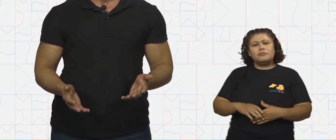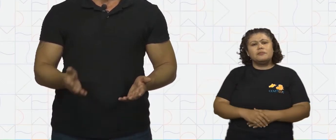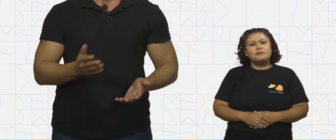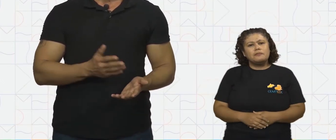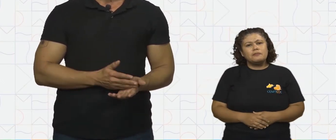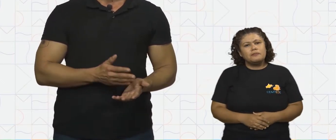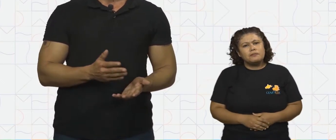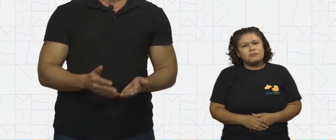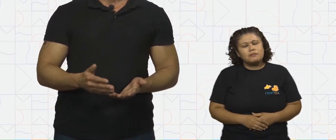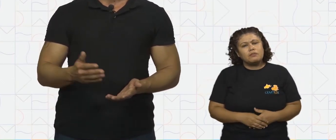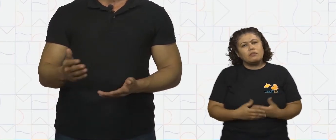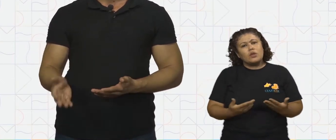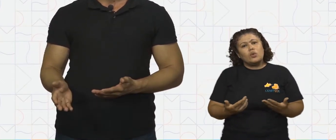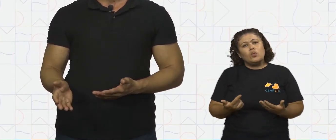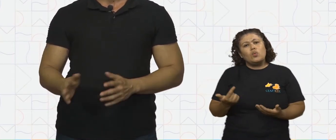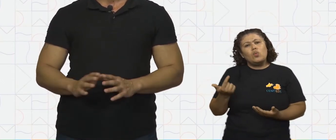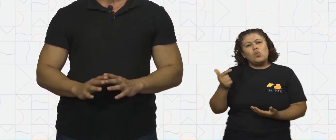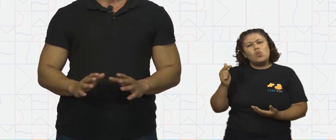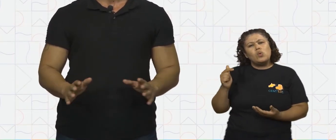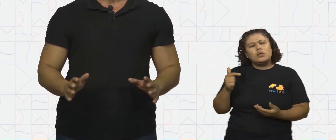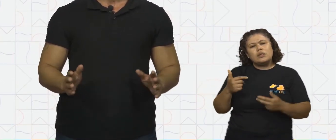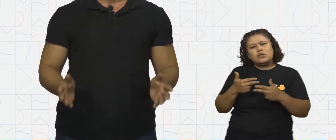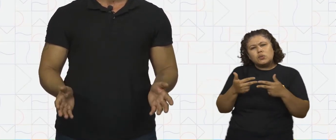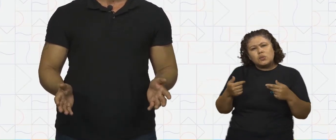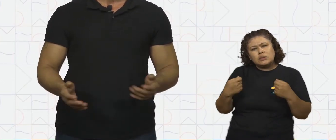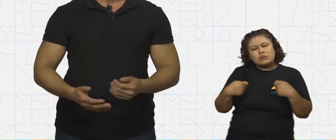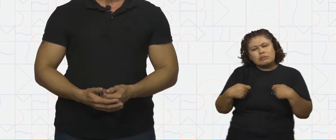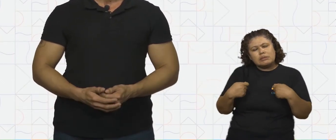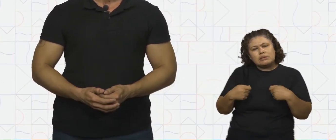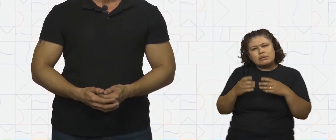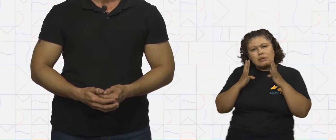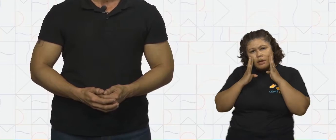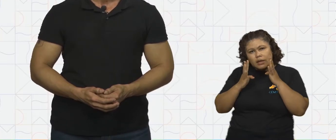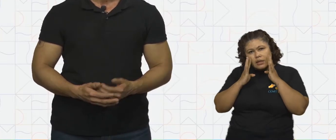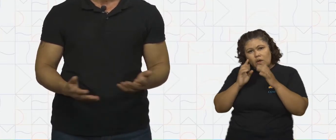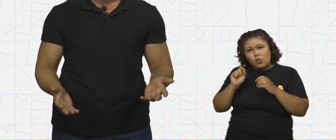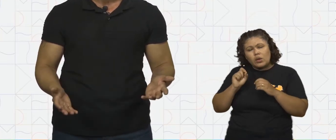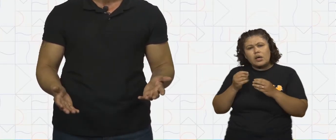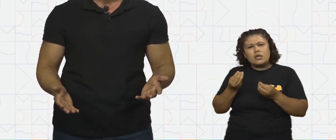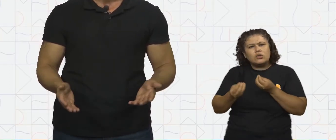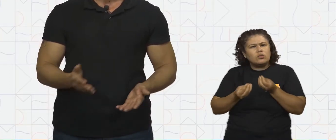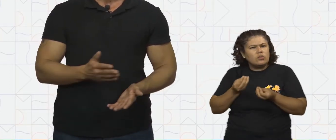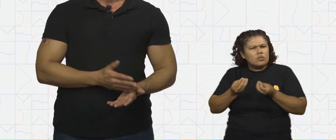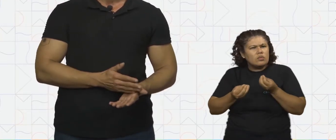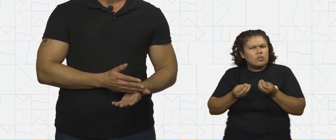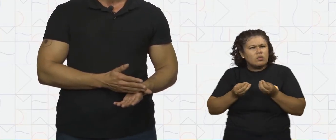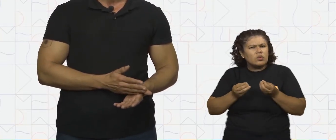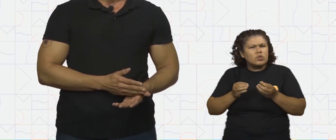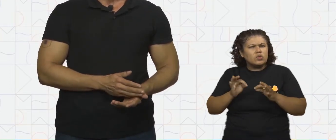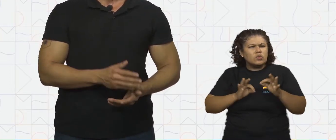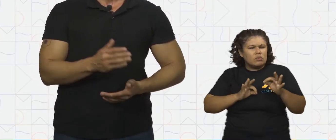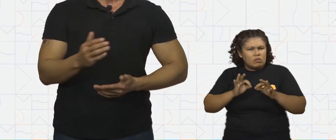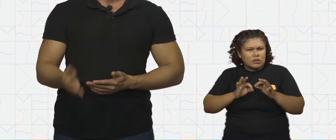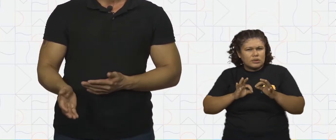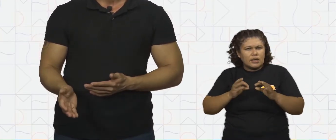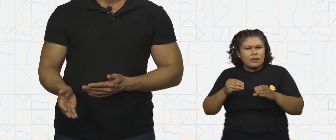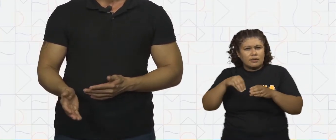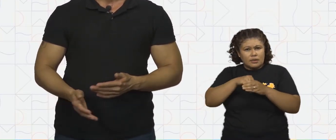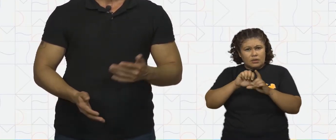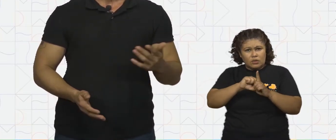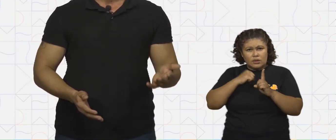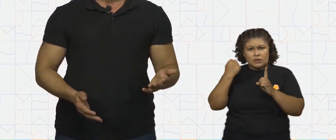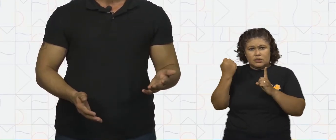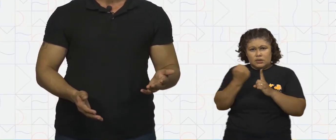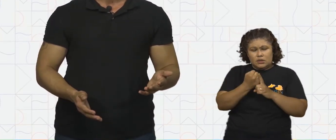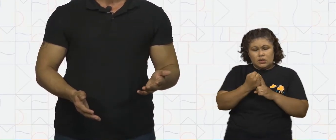sociedade. Outros aspectos diversos influenciaram os modos de se organizar socialmente do ser humano, entre eles o nomadismo